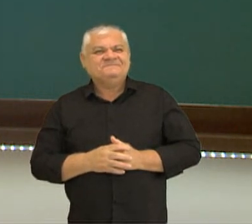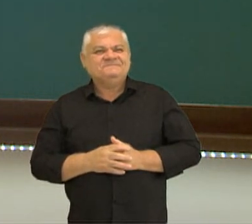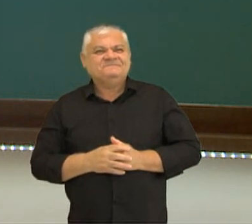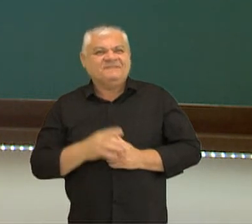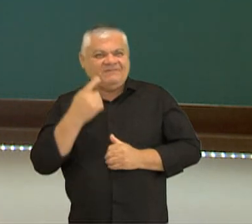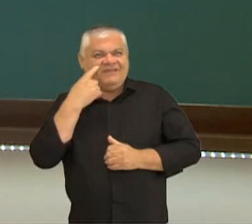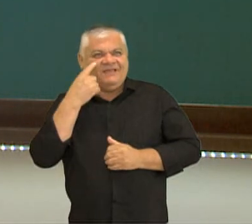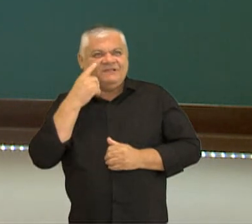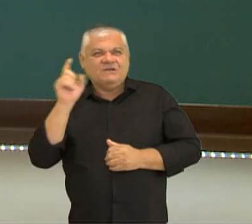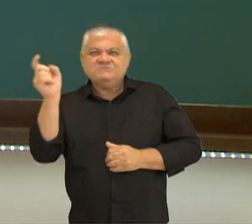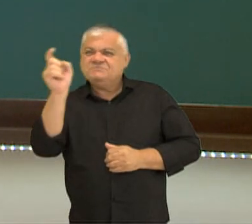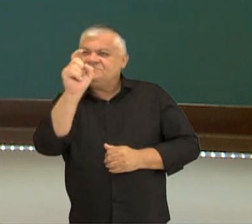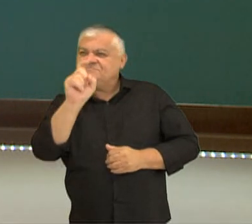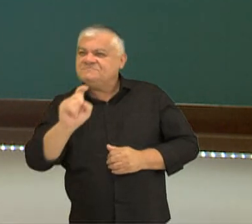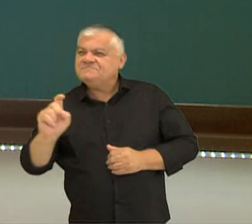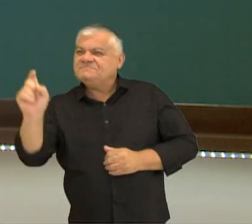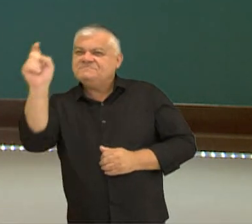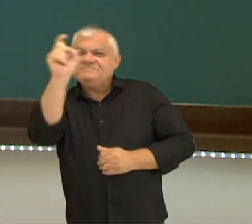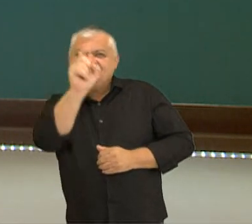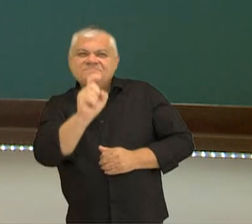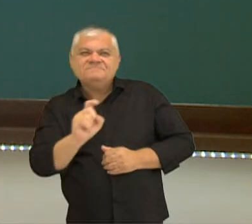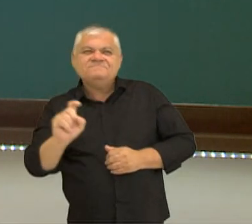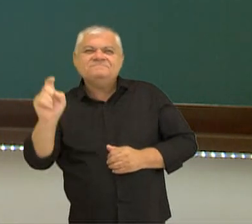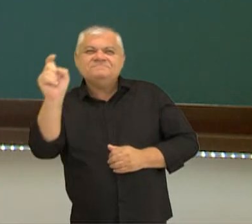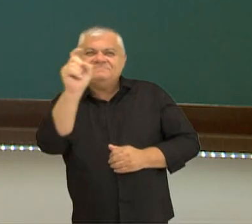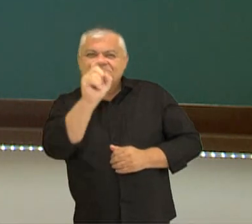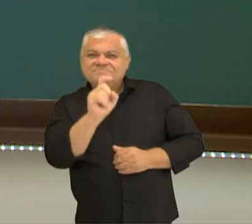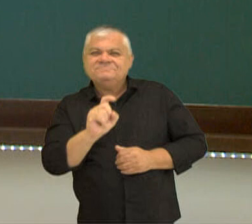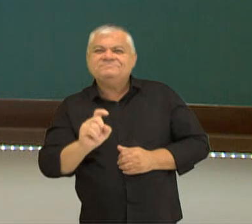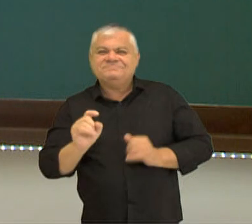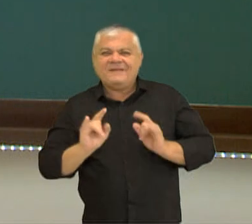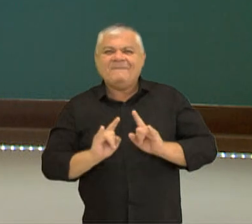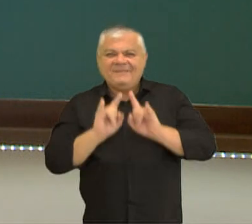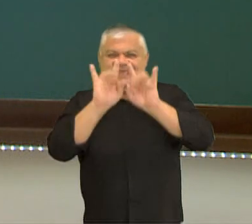Olha lá, o Grego mandando ver no grafite.